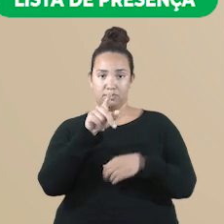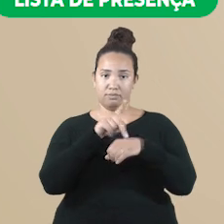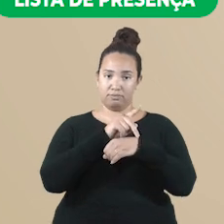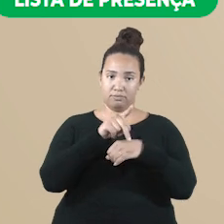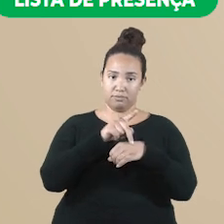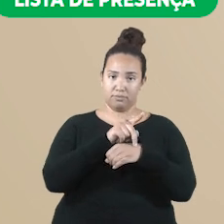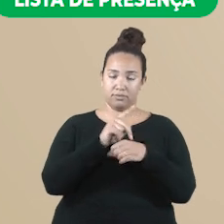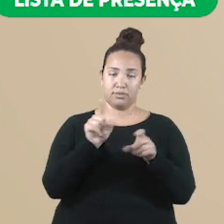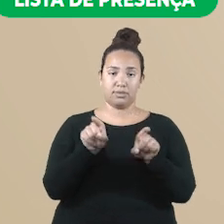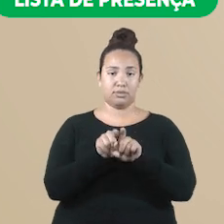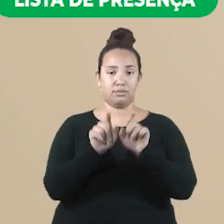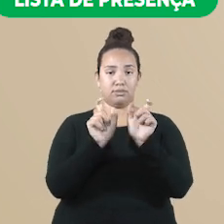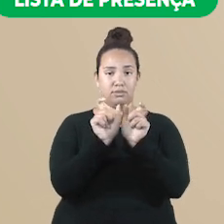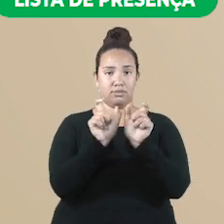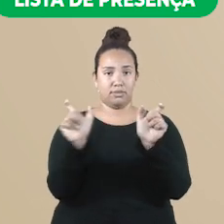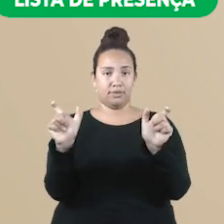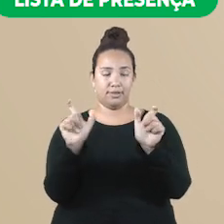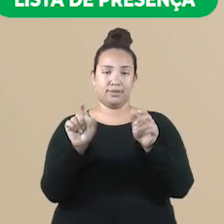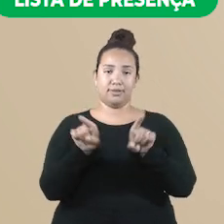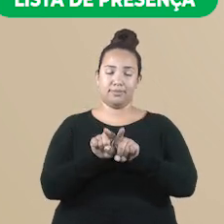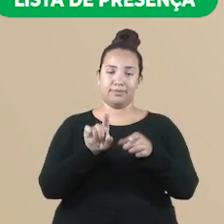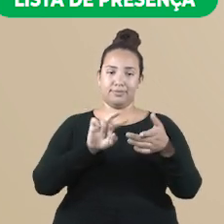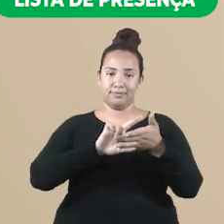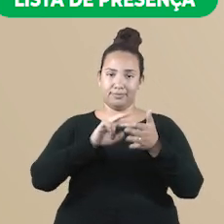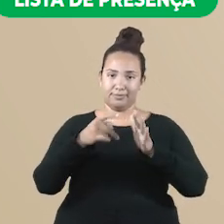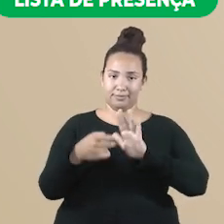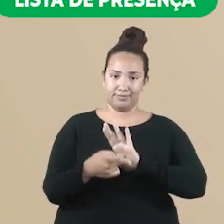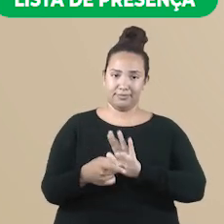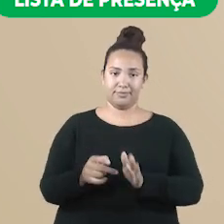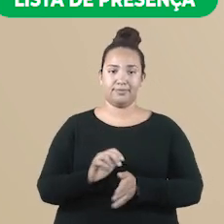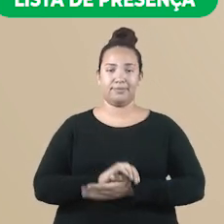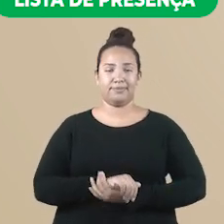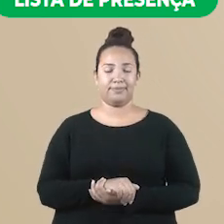sua separação silábica e de seus significados.